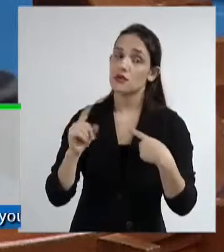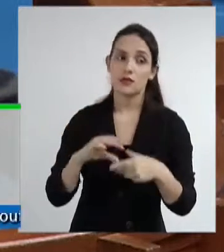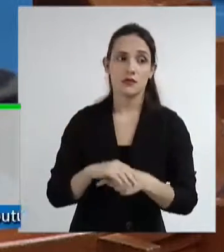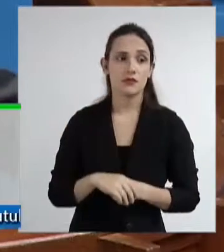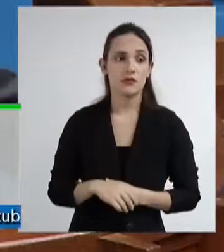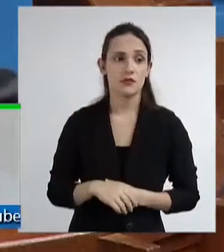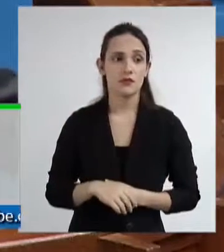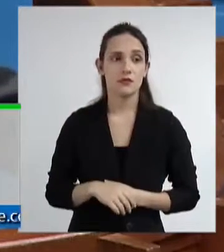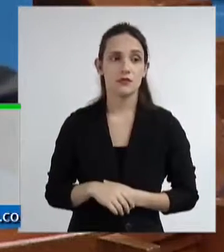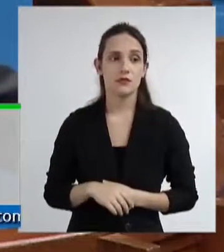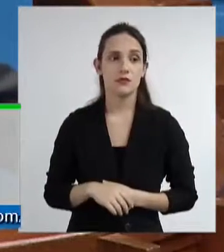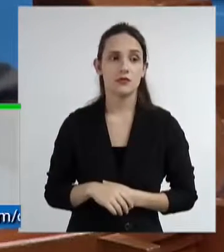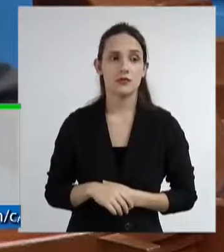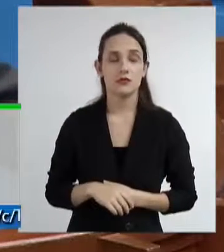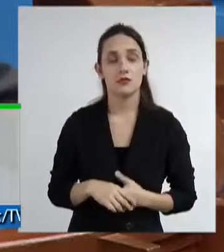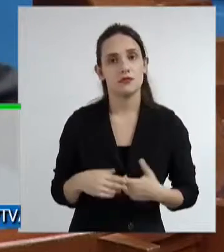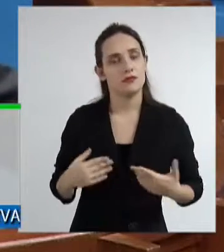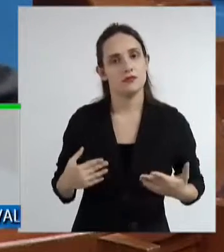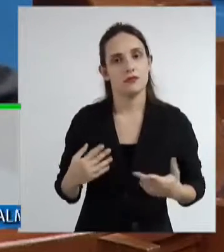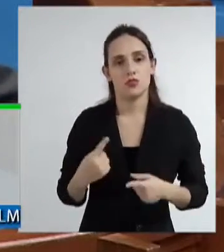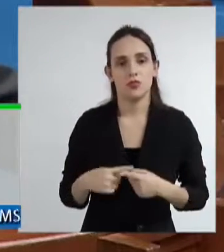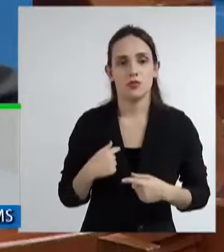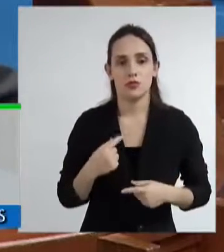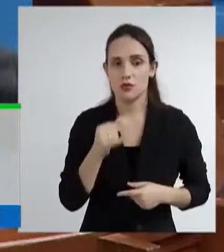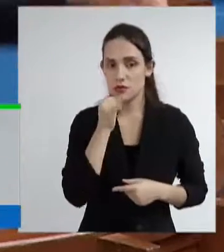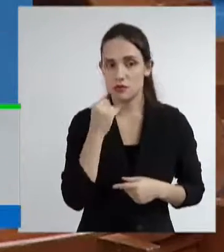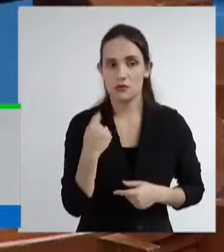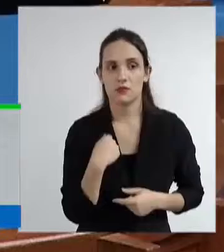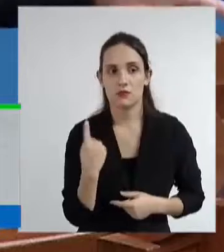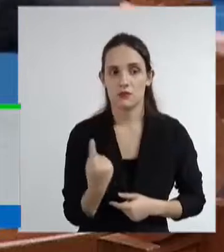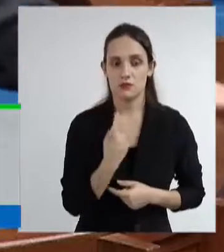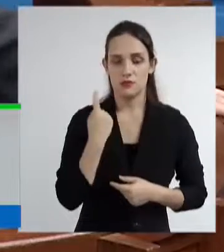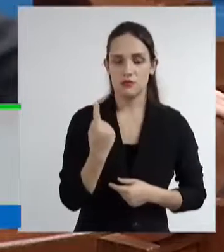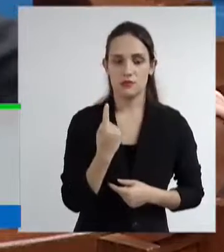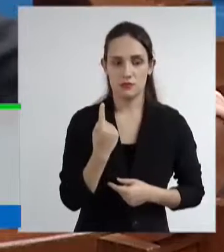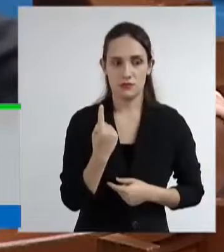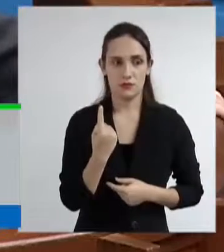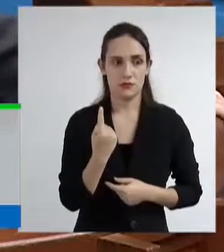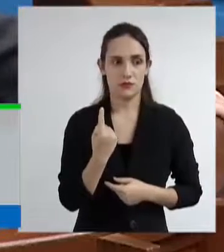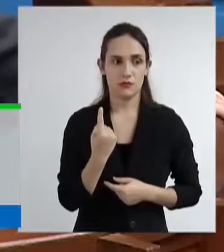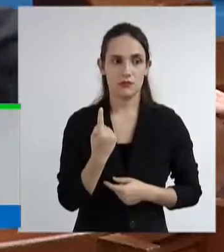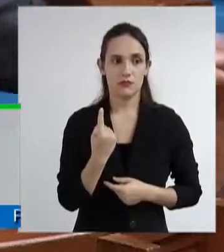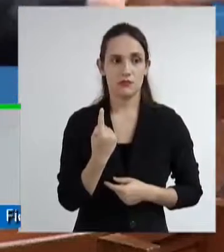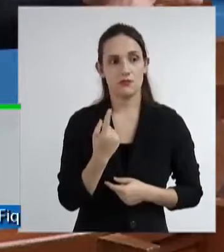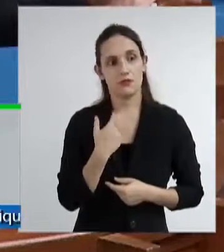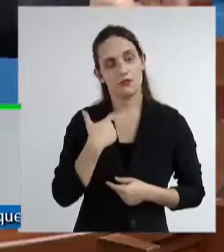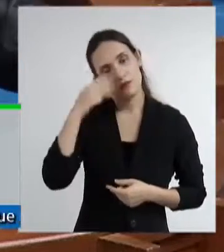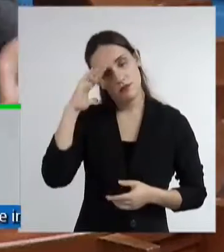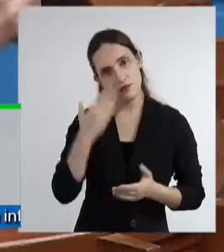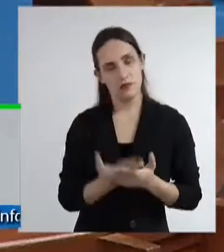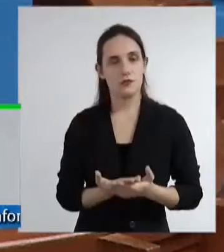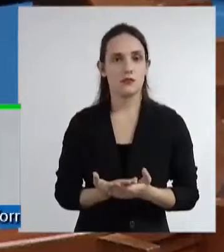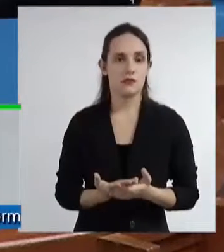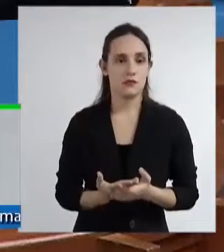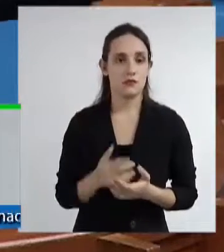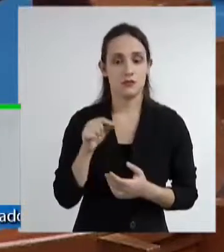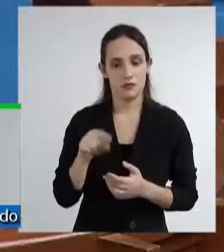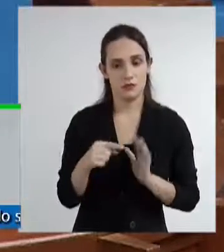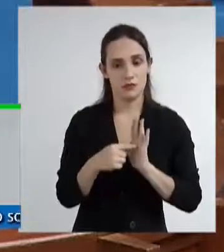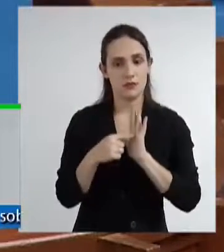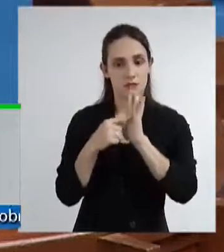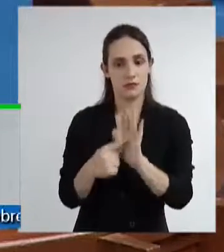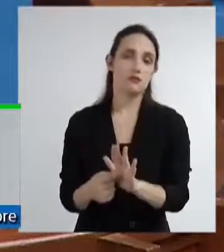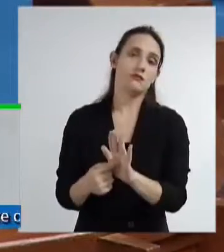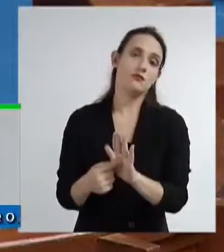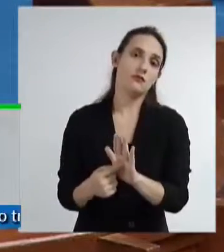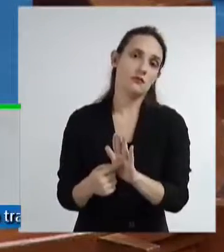Não há como, individualmente, ser contra um requerimento desse. Acredito que essa manifestação,